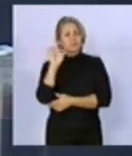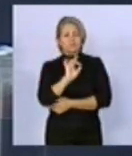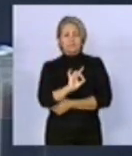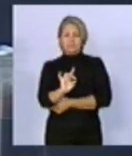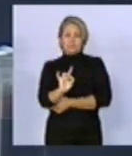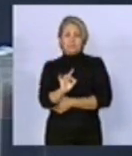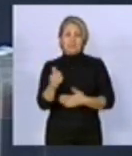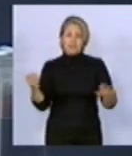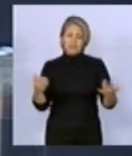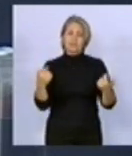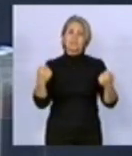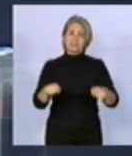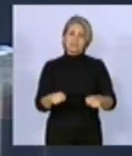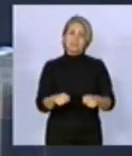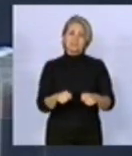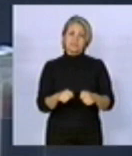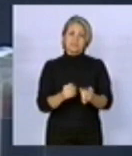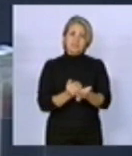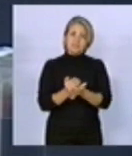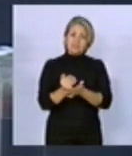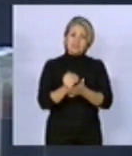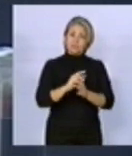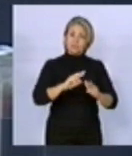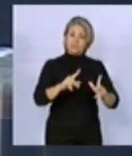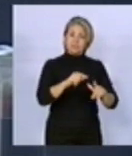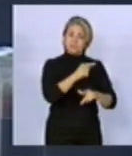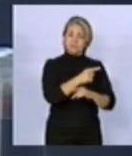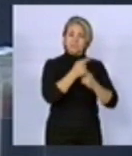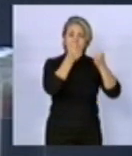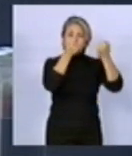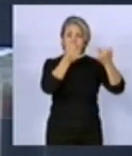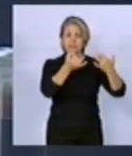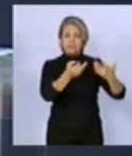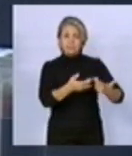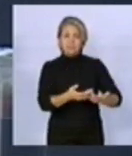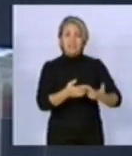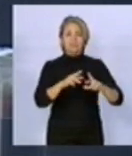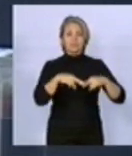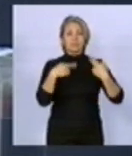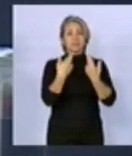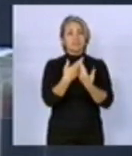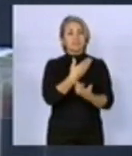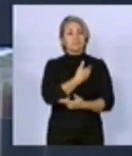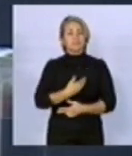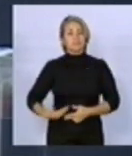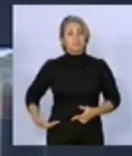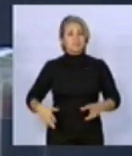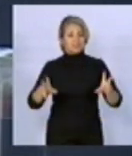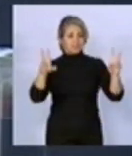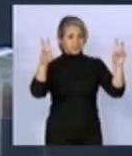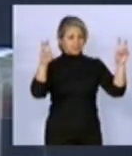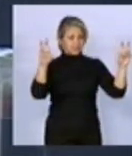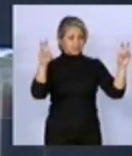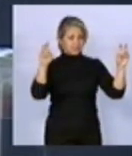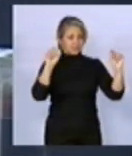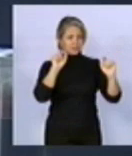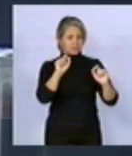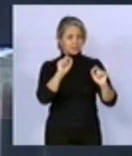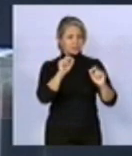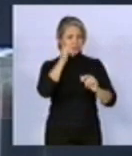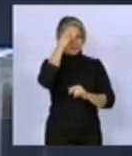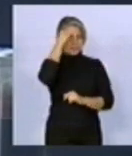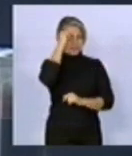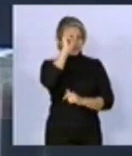hoje mais uma vez a iniciativa de vossa excelência de colocar numa dança pública a questão é evitar